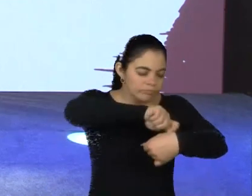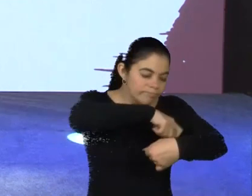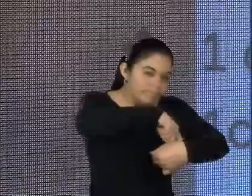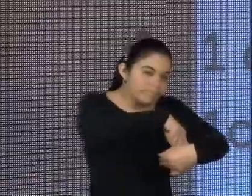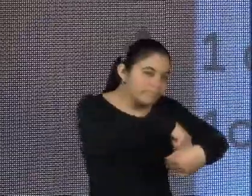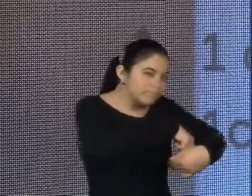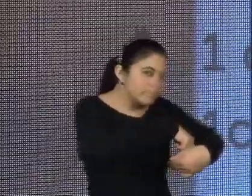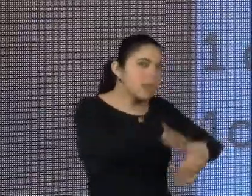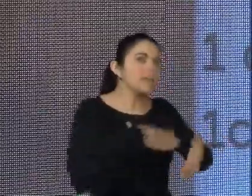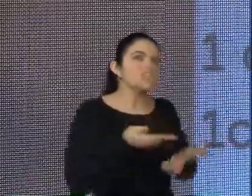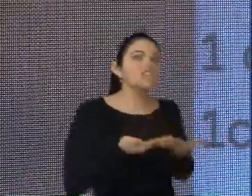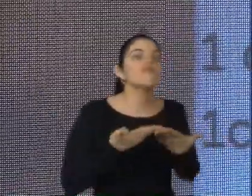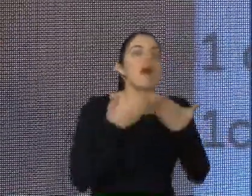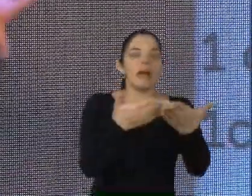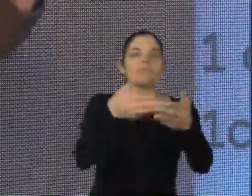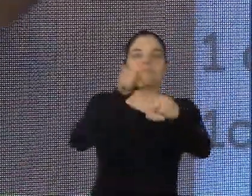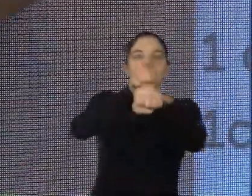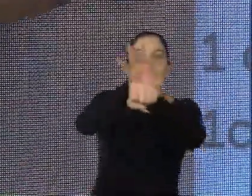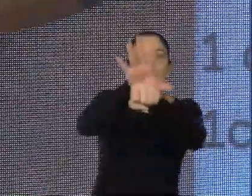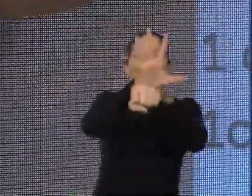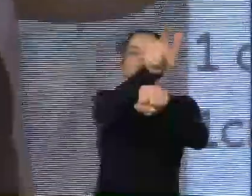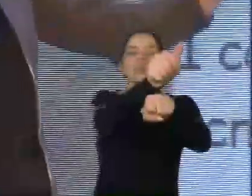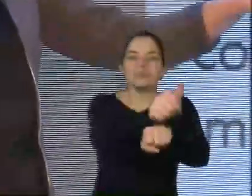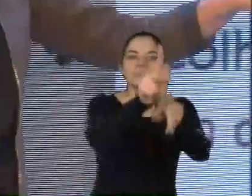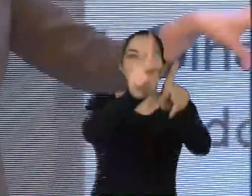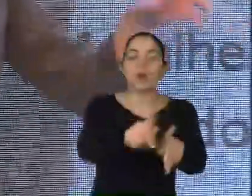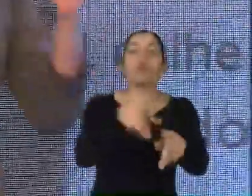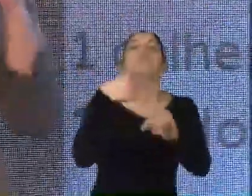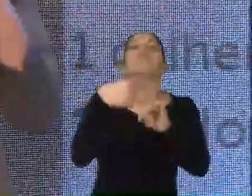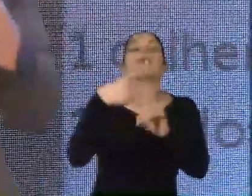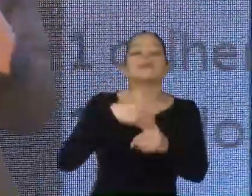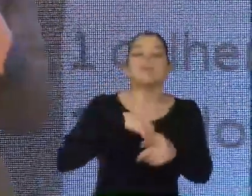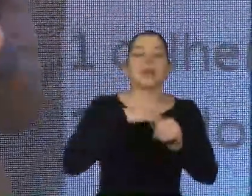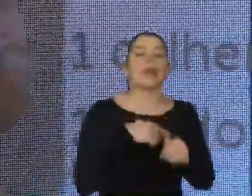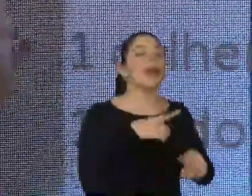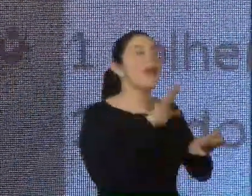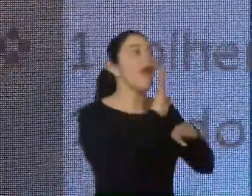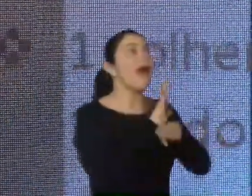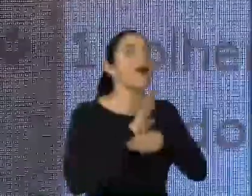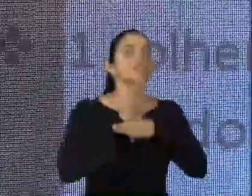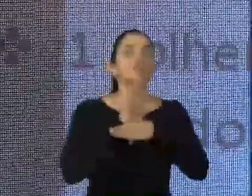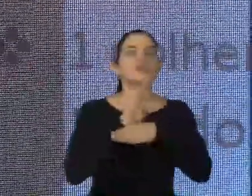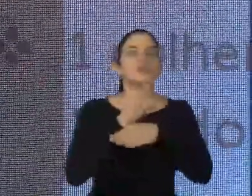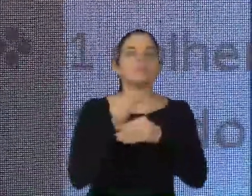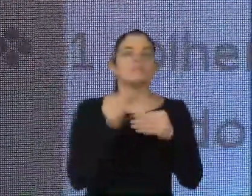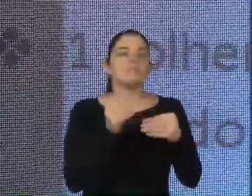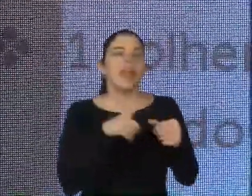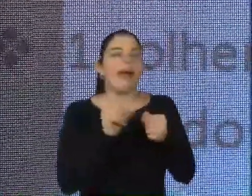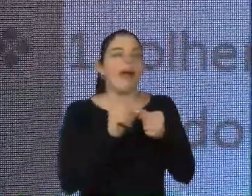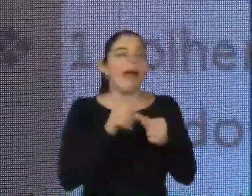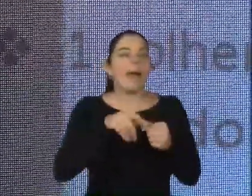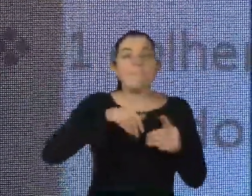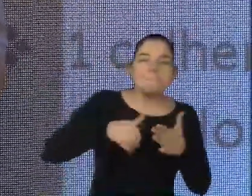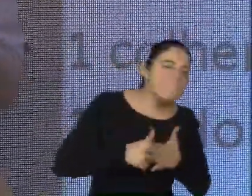receita a gente vai deixar disponível para vocês. O que, que é essa receitinha aqui? Ela ajuda a modular o funcionamento